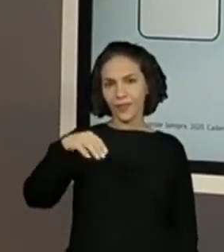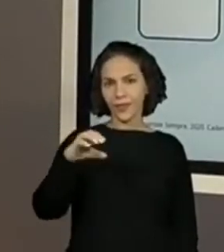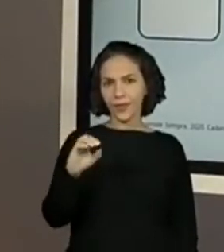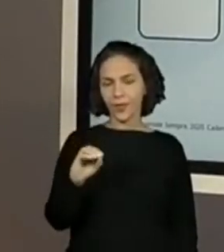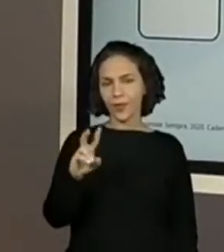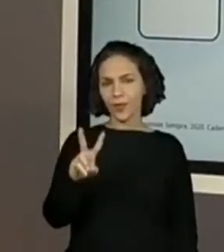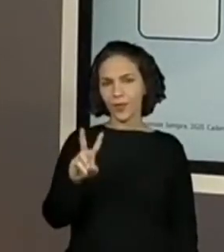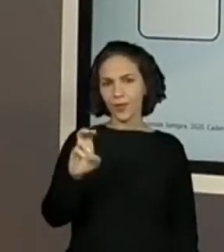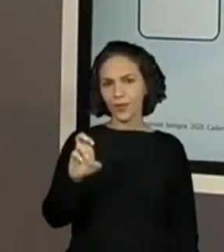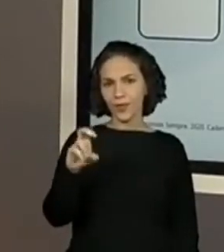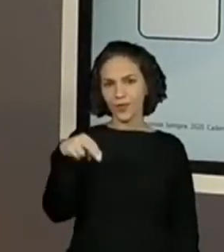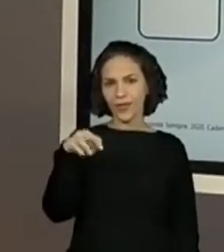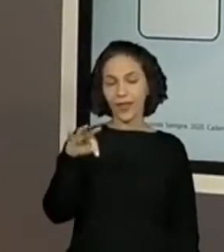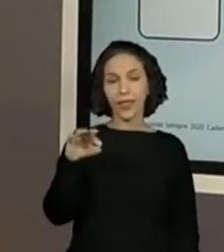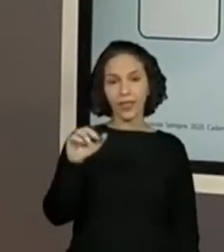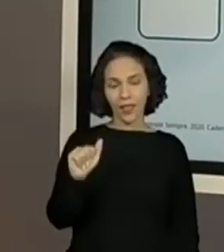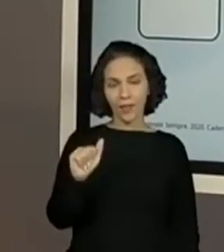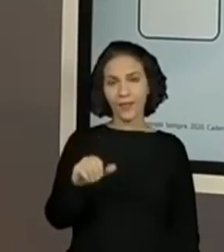197.